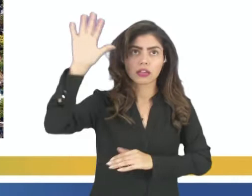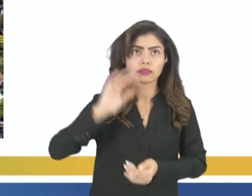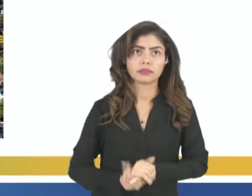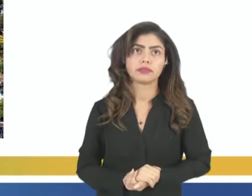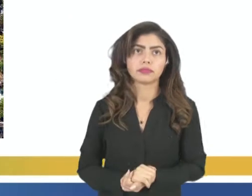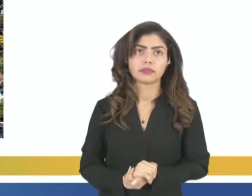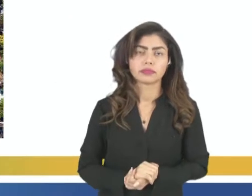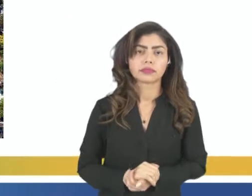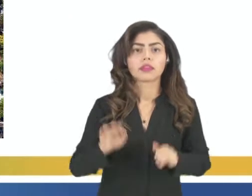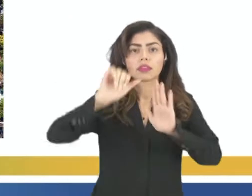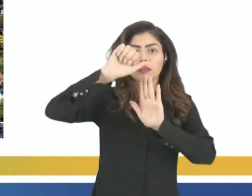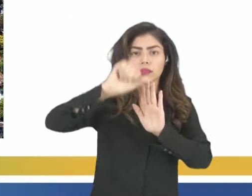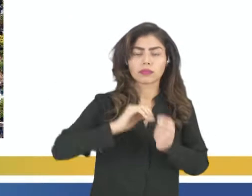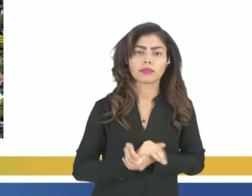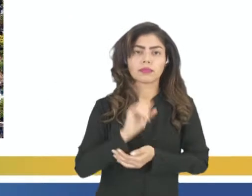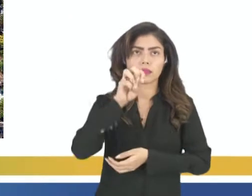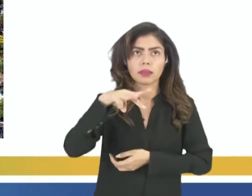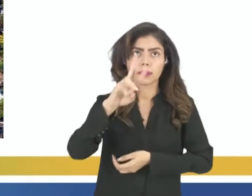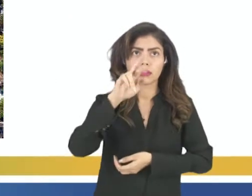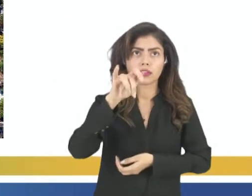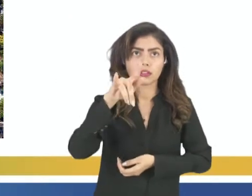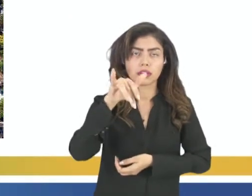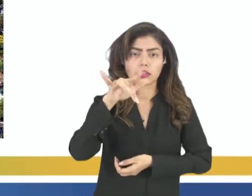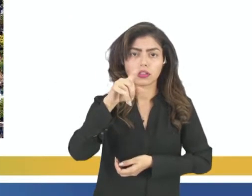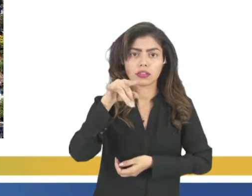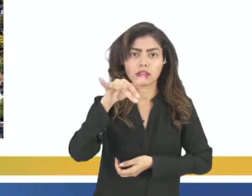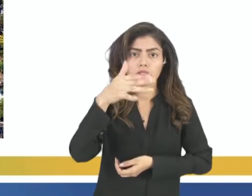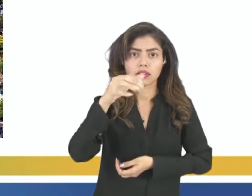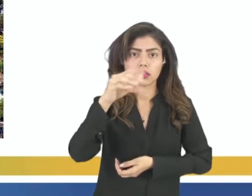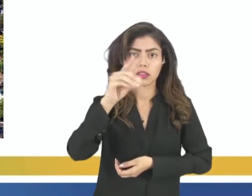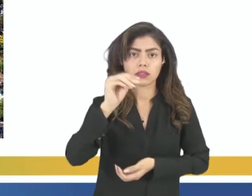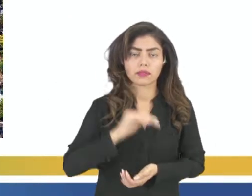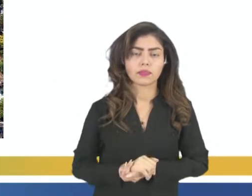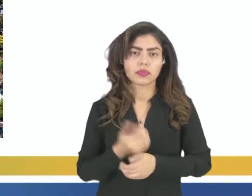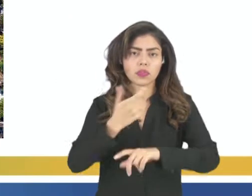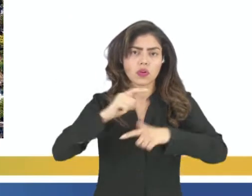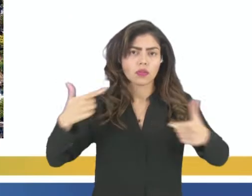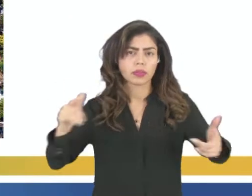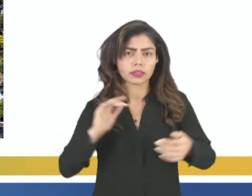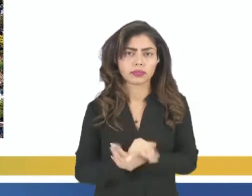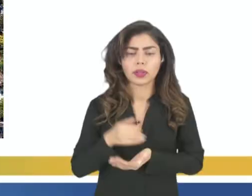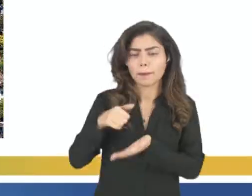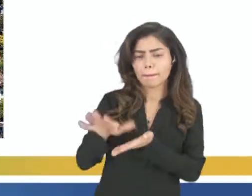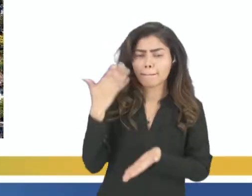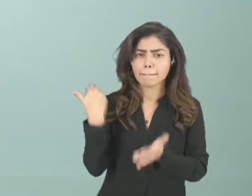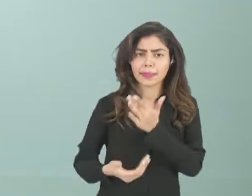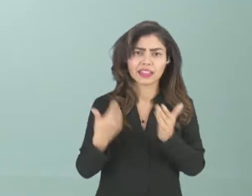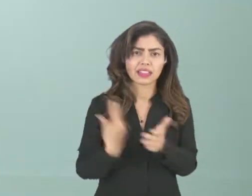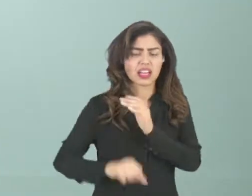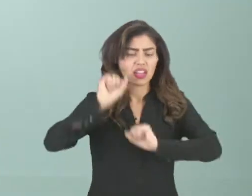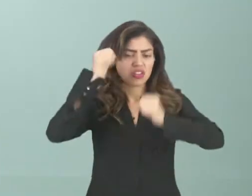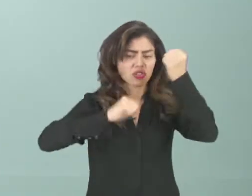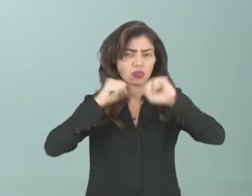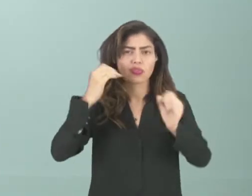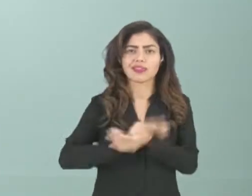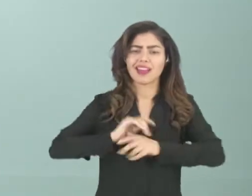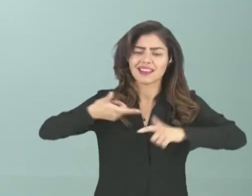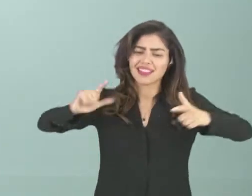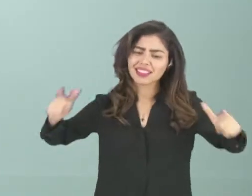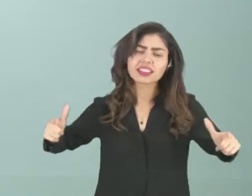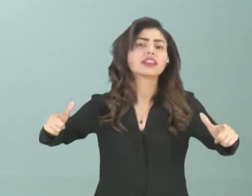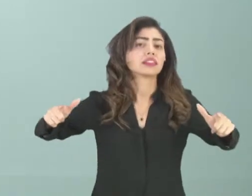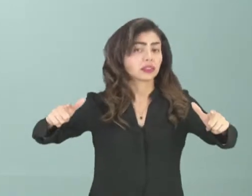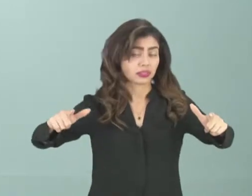e a marginalização. Quando nós falamos do aumento do desemprego, é porque a indústria estava